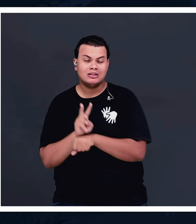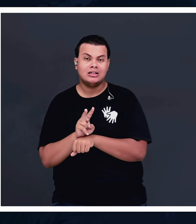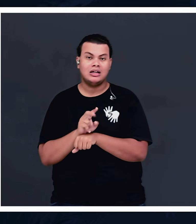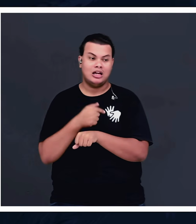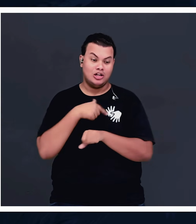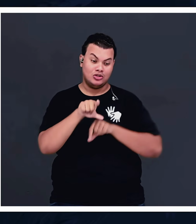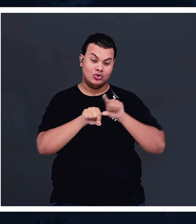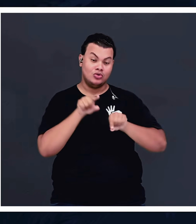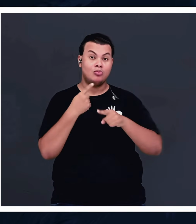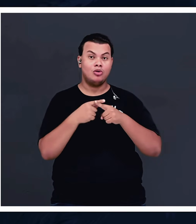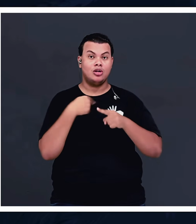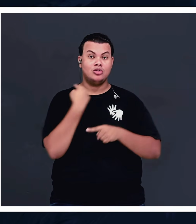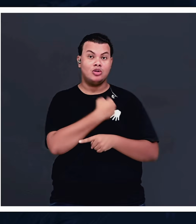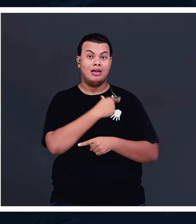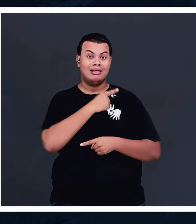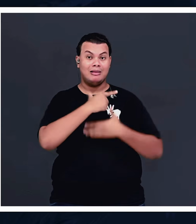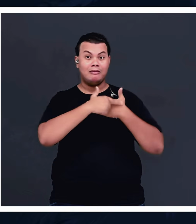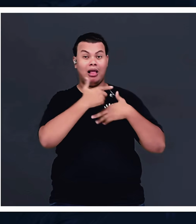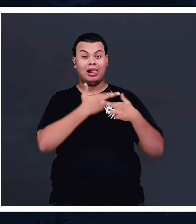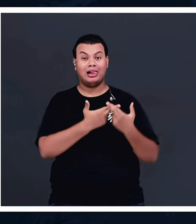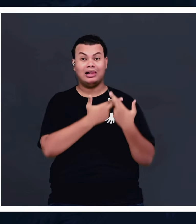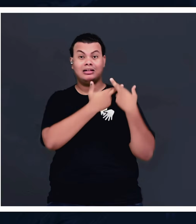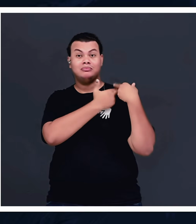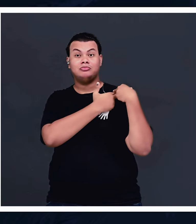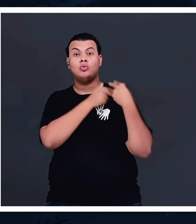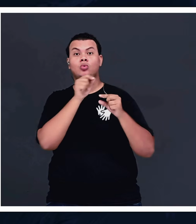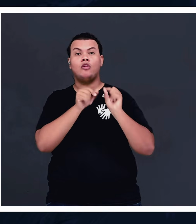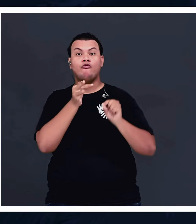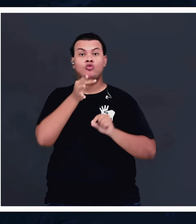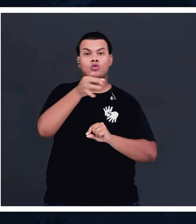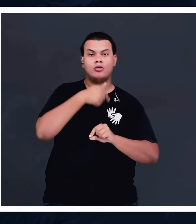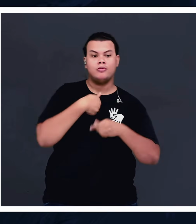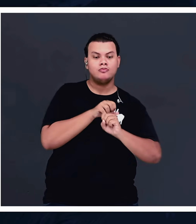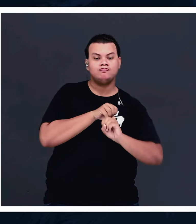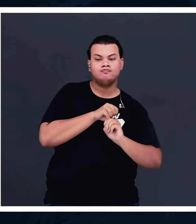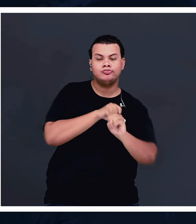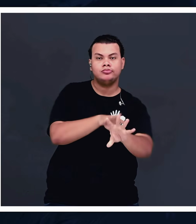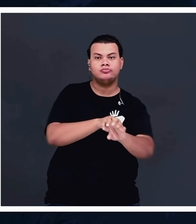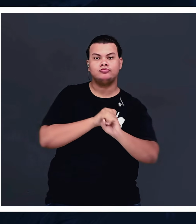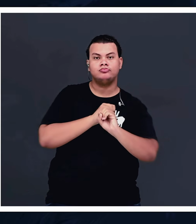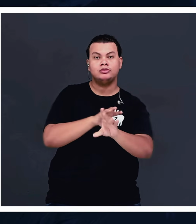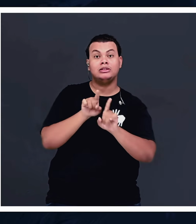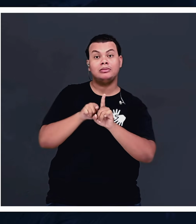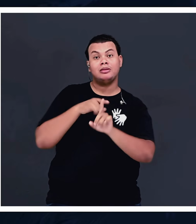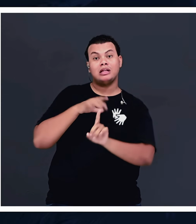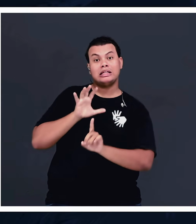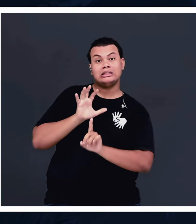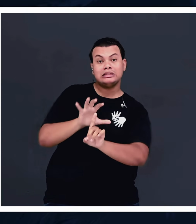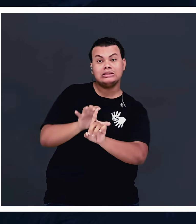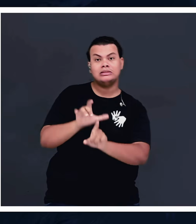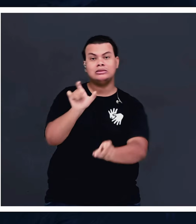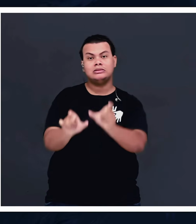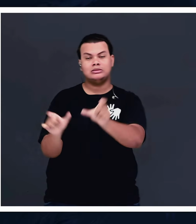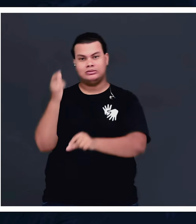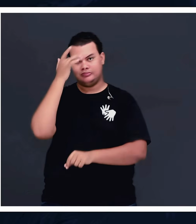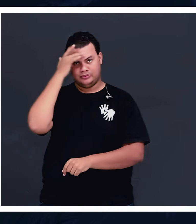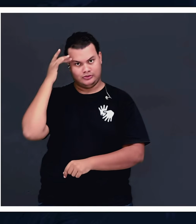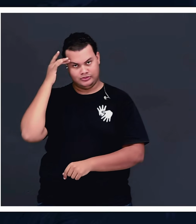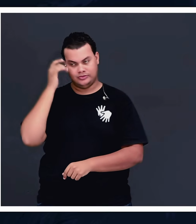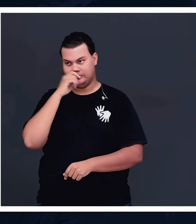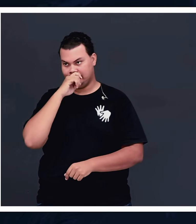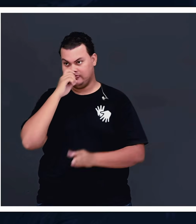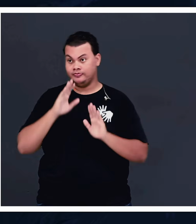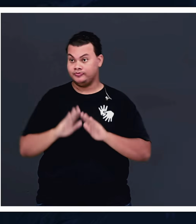nós temos a responsabilidade de discipular, de influenciar pessoas.